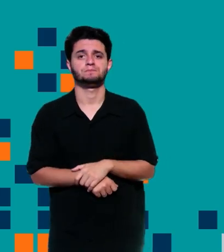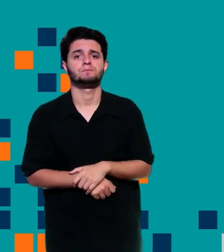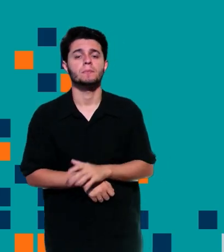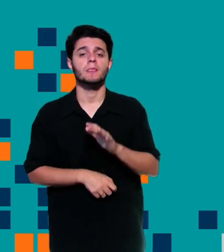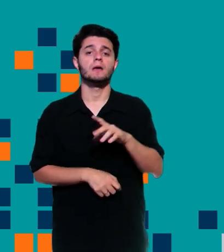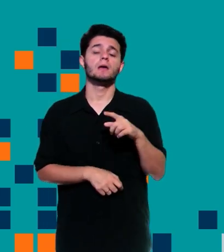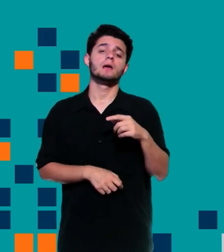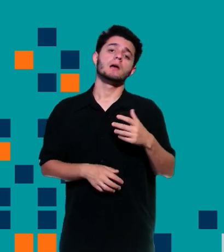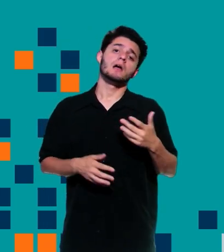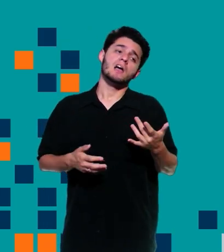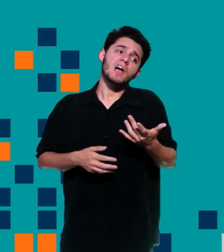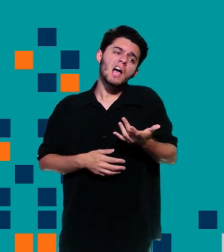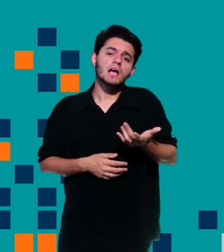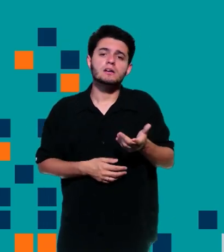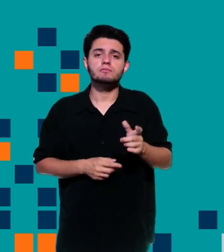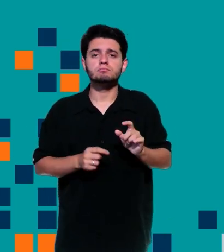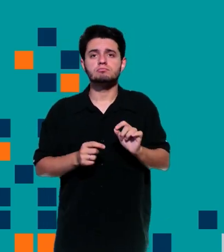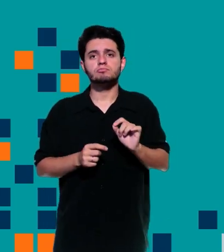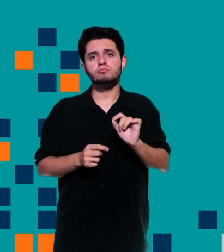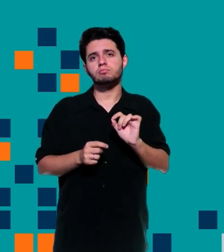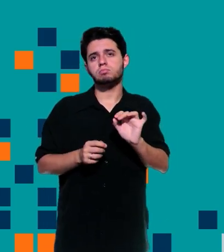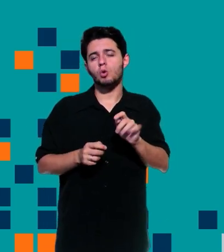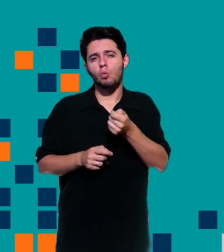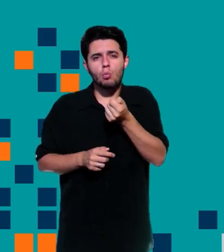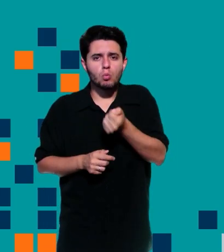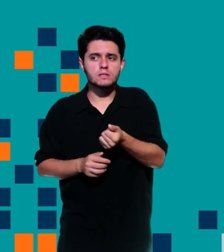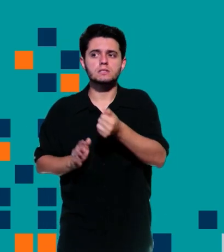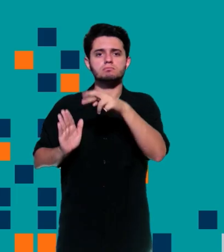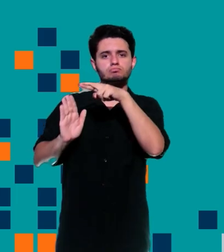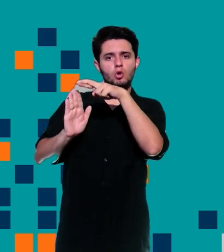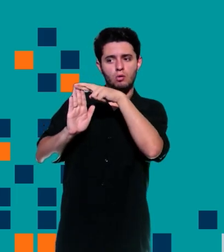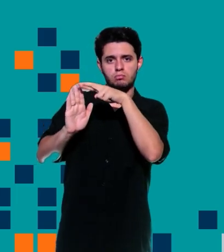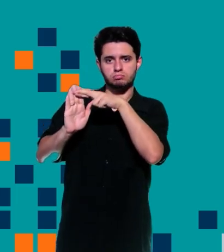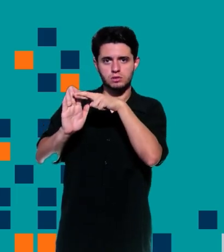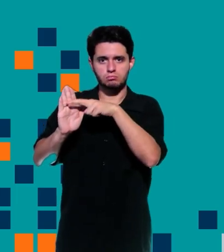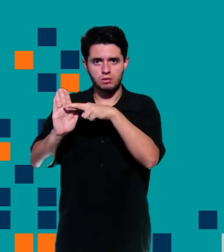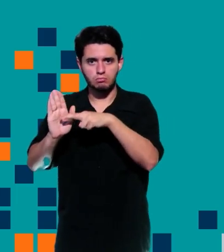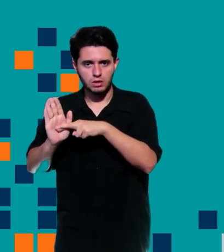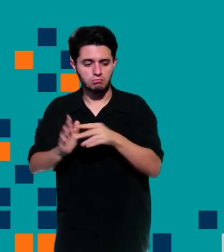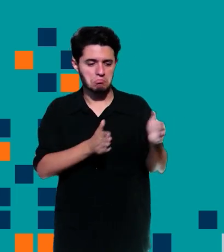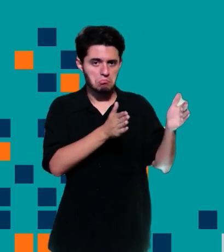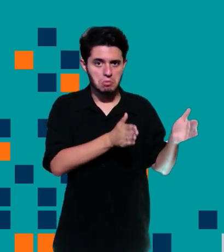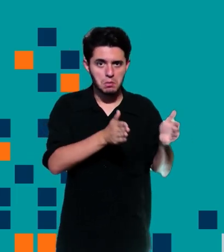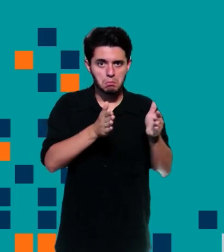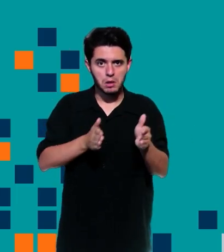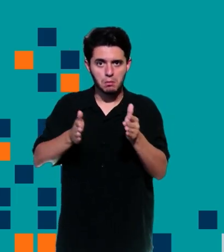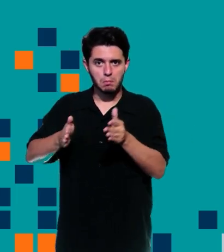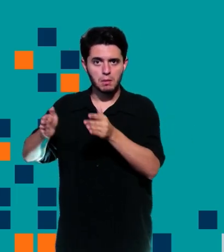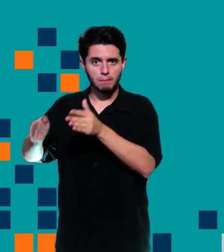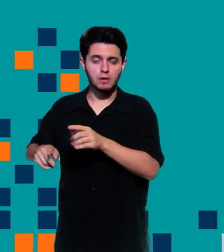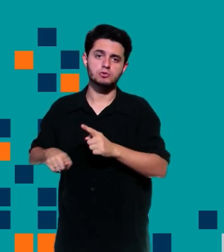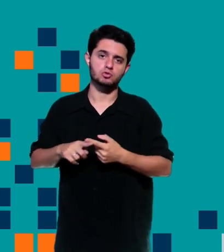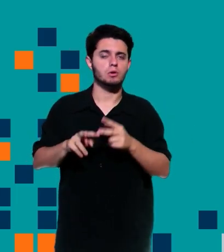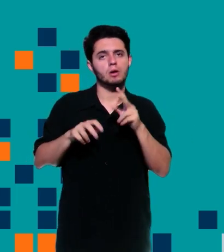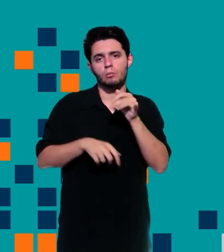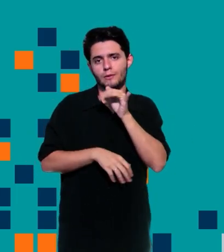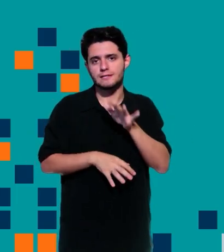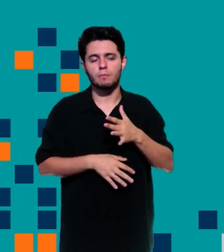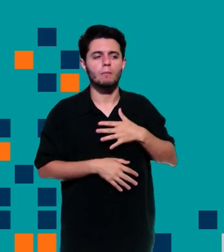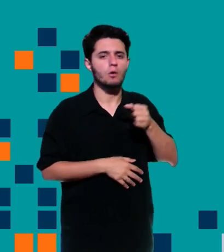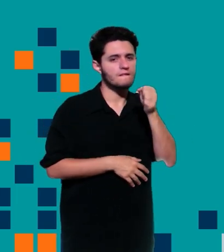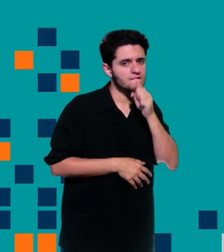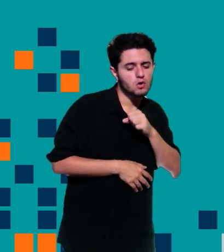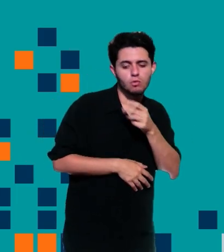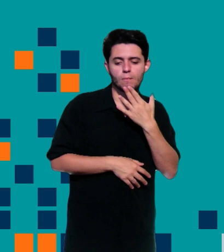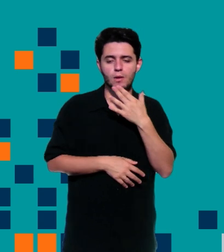uma ordem assim, meio de residência, que a gente teve essa oportunidade, né, de testar muita coisa nessa